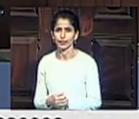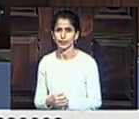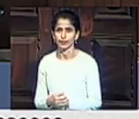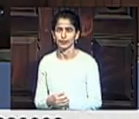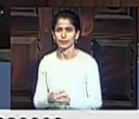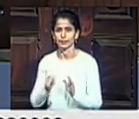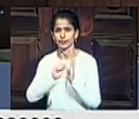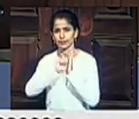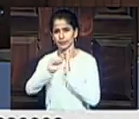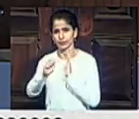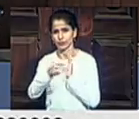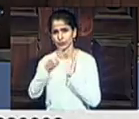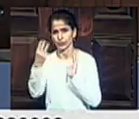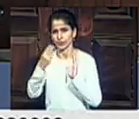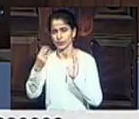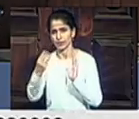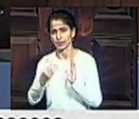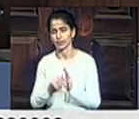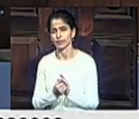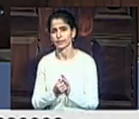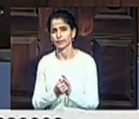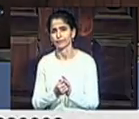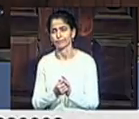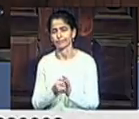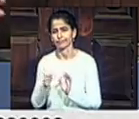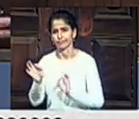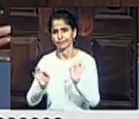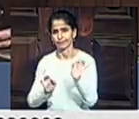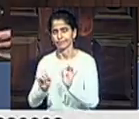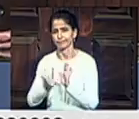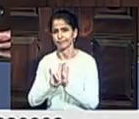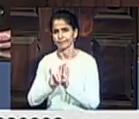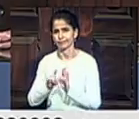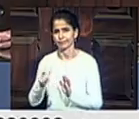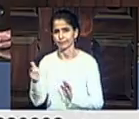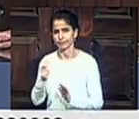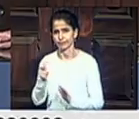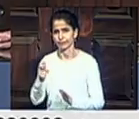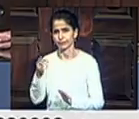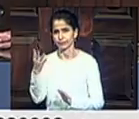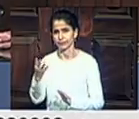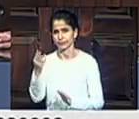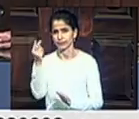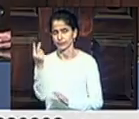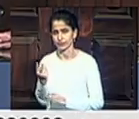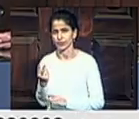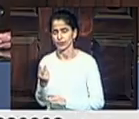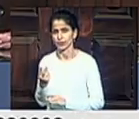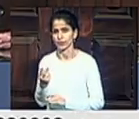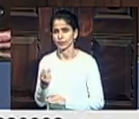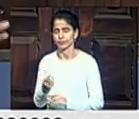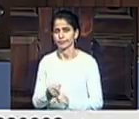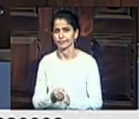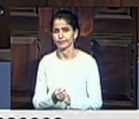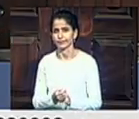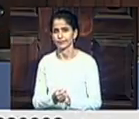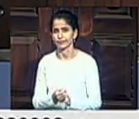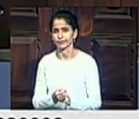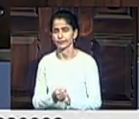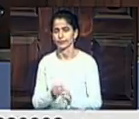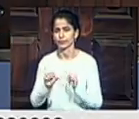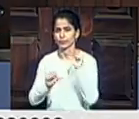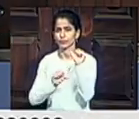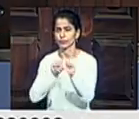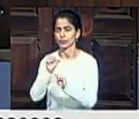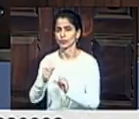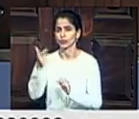o artigo 3º do projeto de lei 2242, ele altera